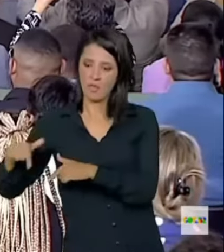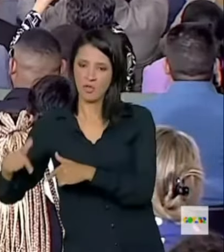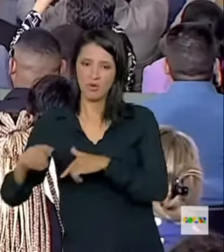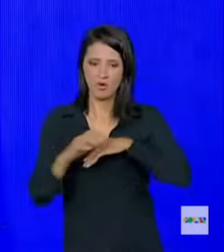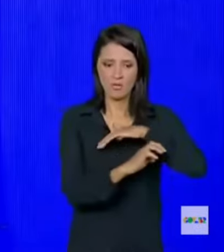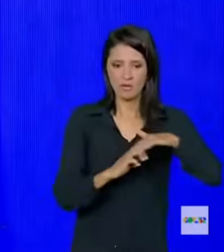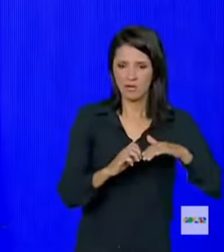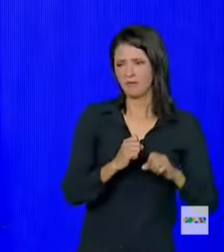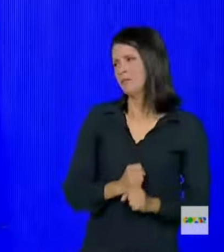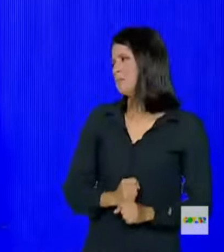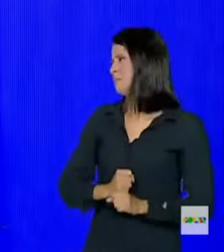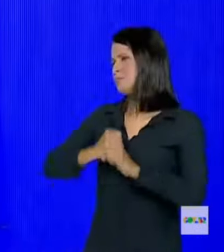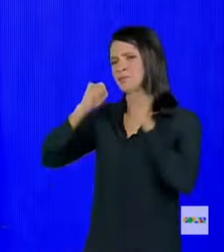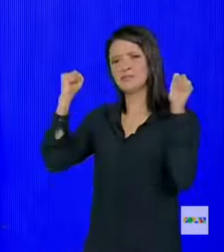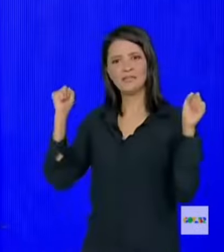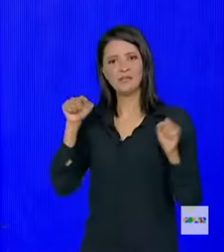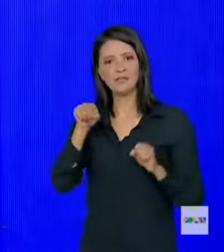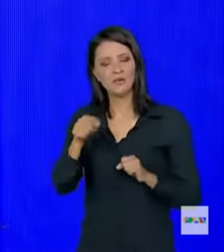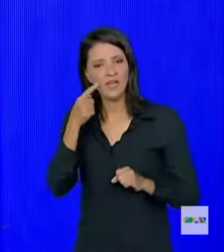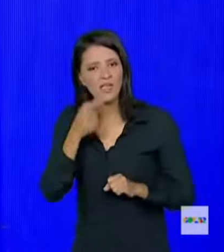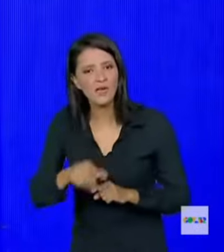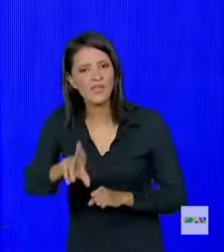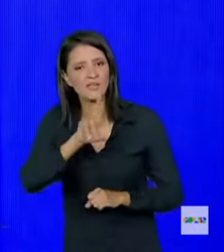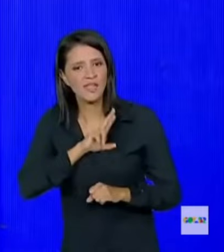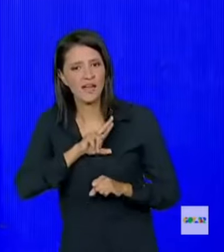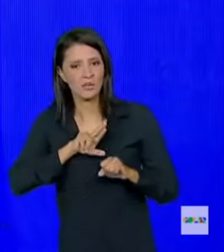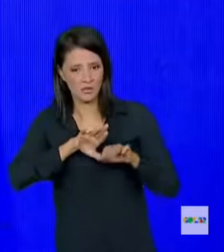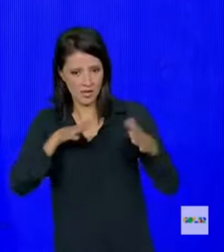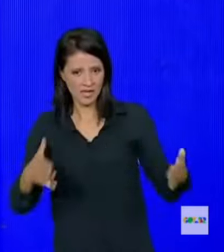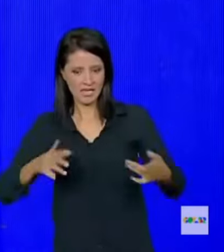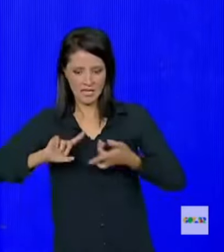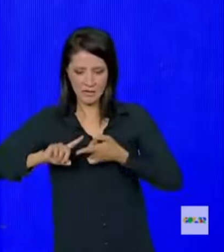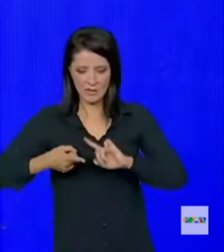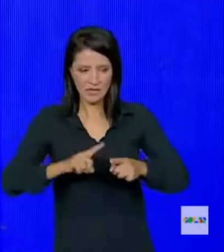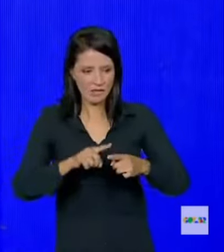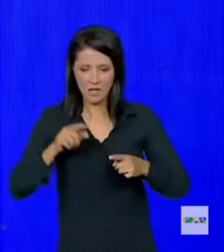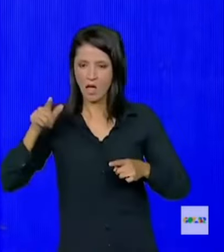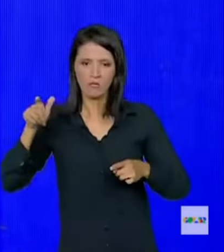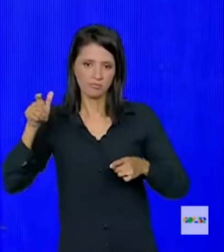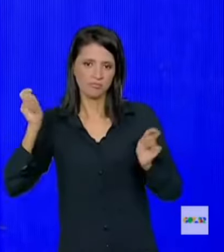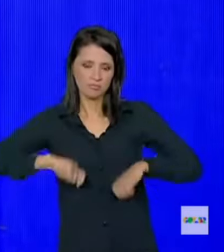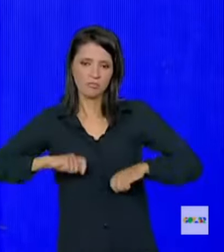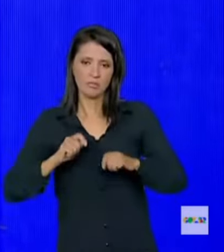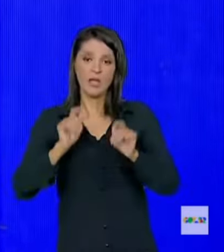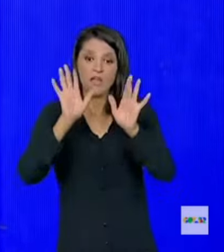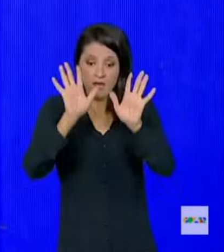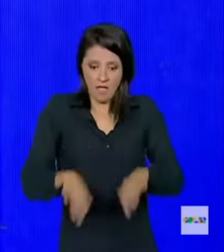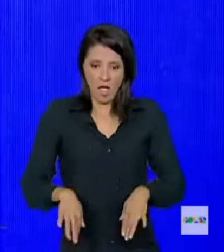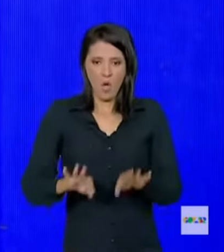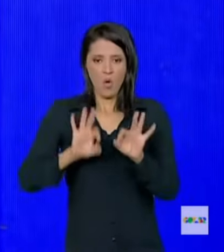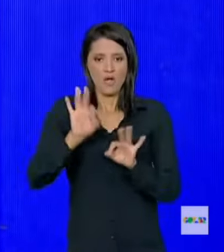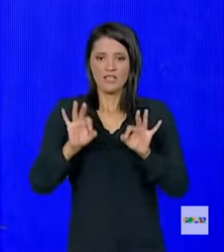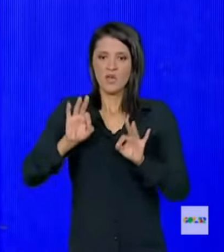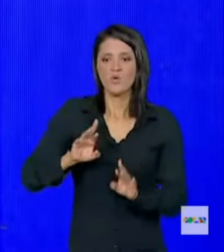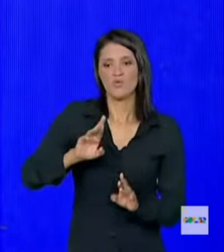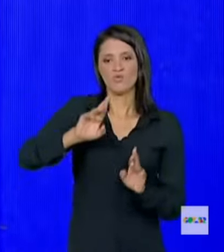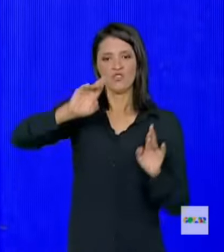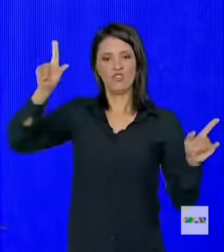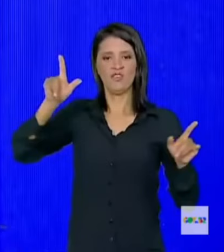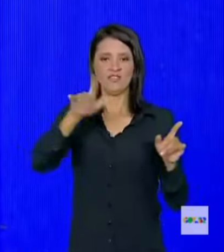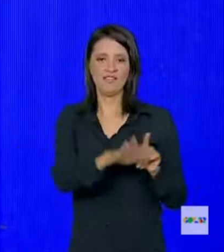empresários e o resultado dessa mesa fosse concluir por uma organização diferente no mundo